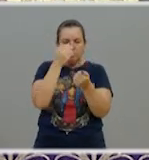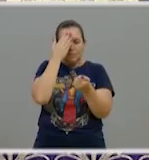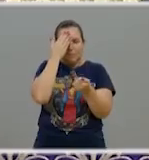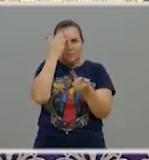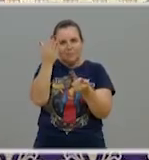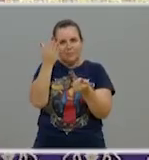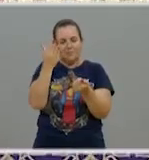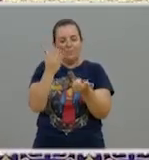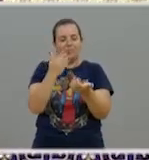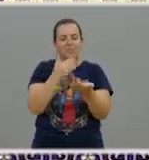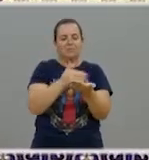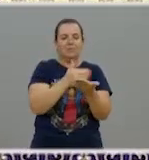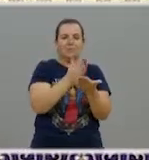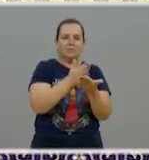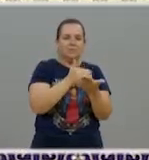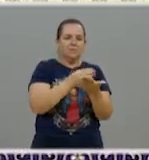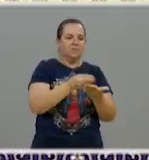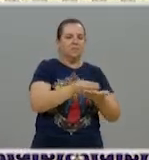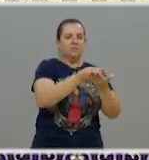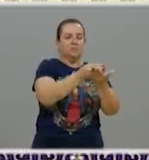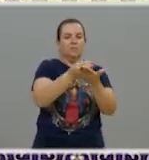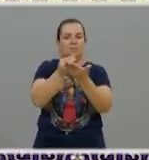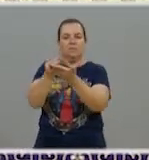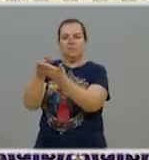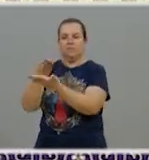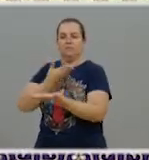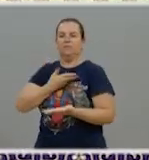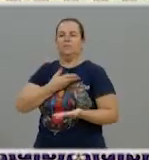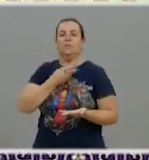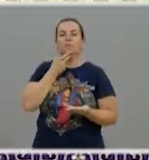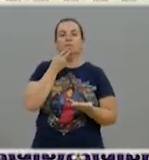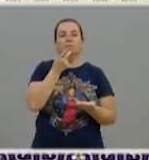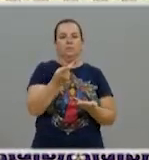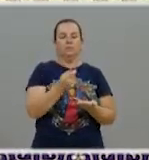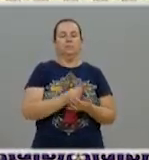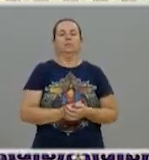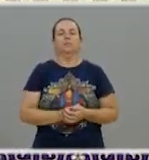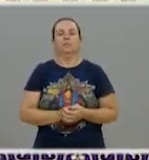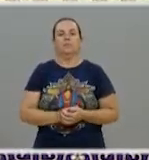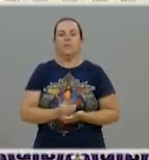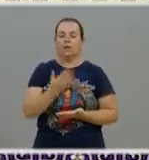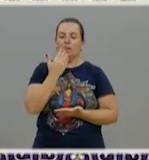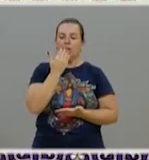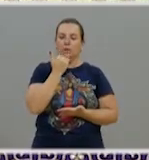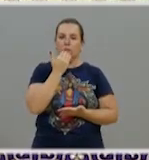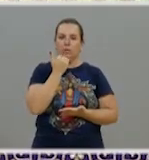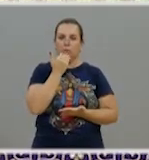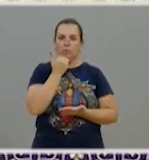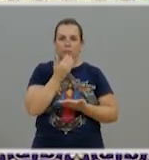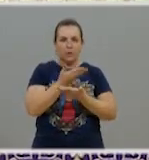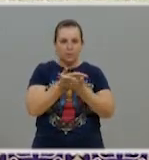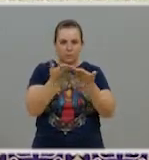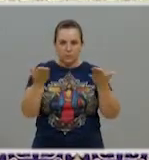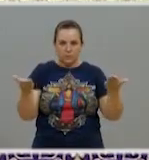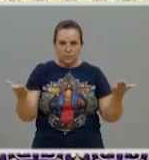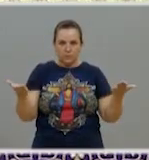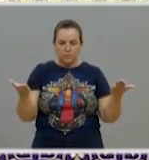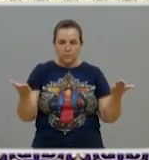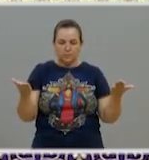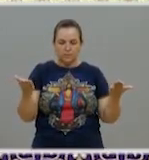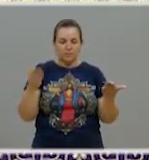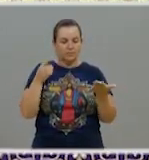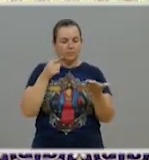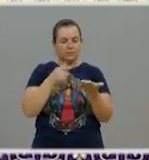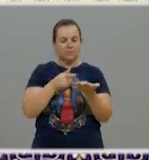o partiu e o deu a seus discípulos, dizendo: Tomai todos e